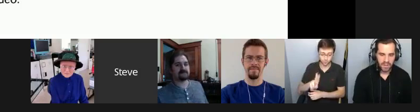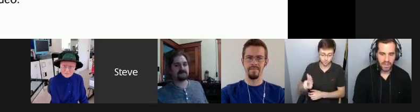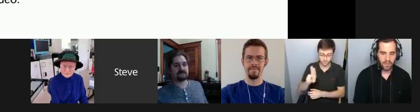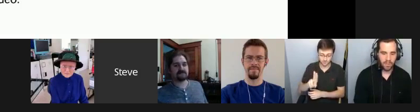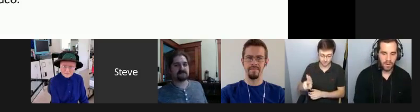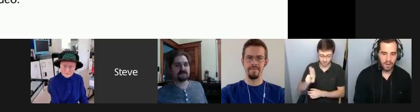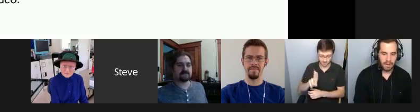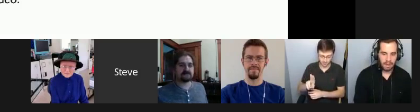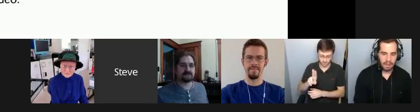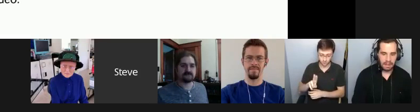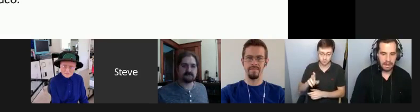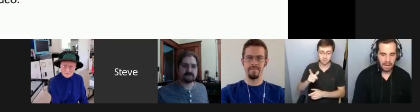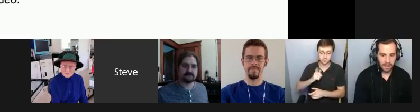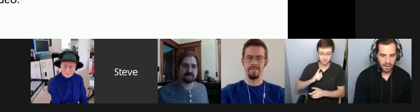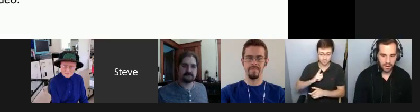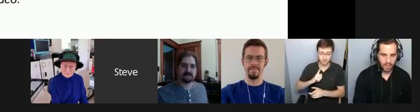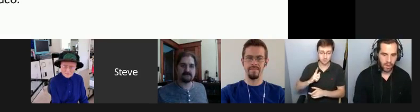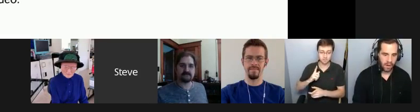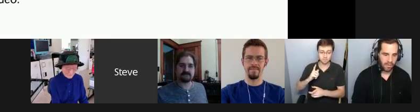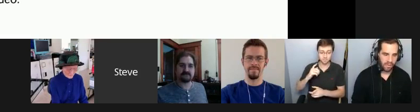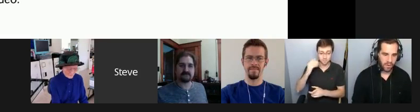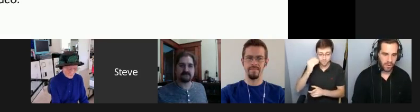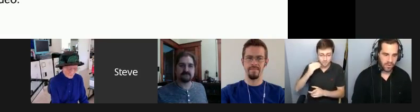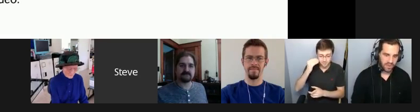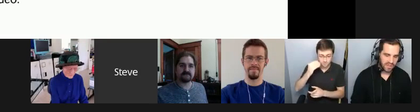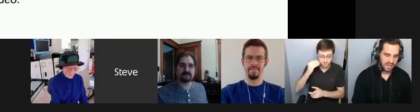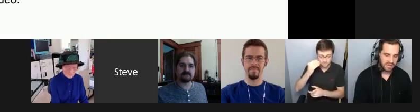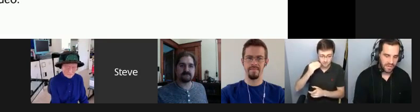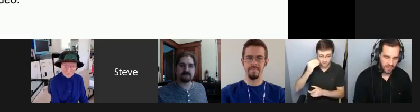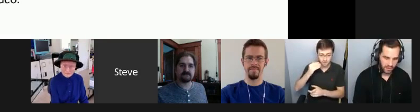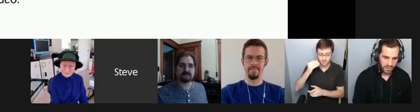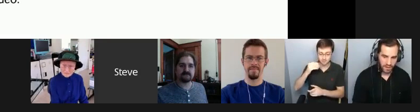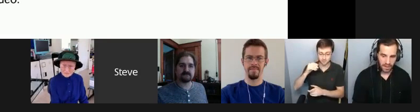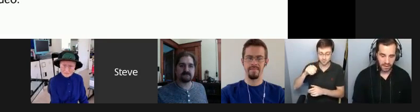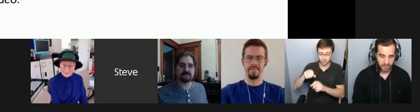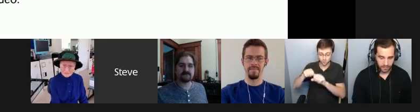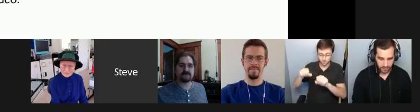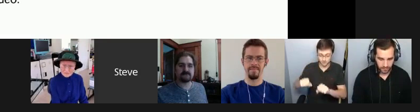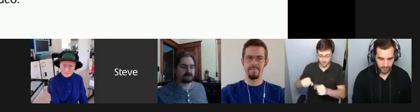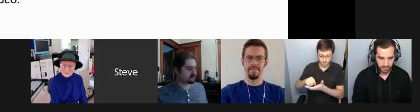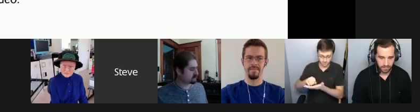eles conseguiram ler qual foi os desafios